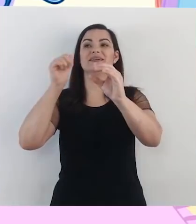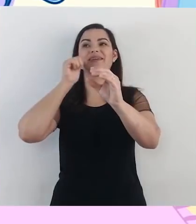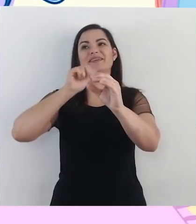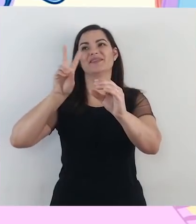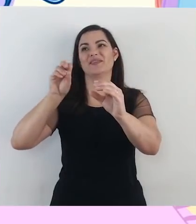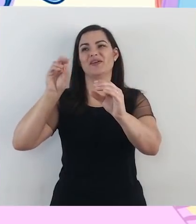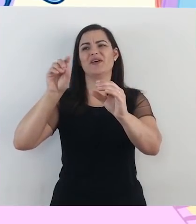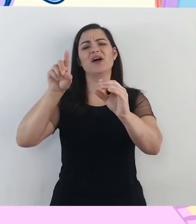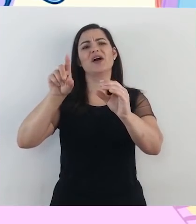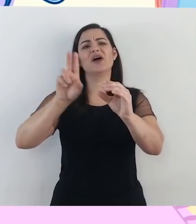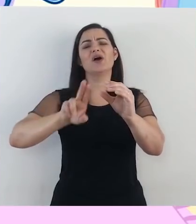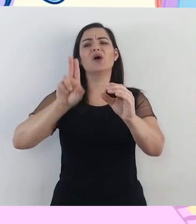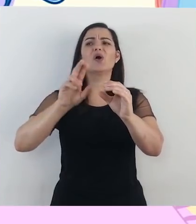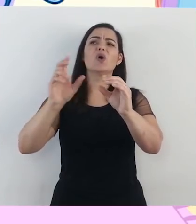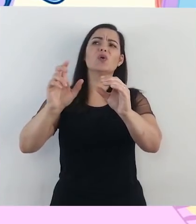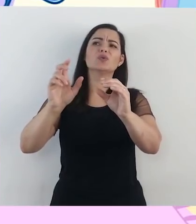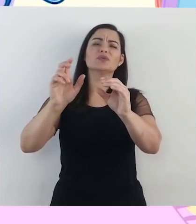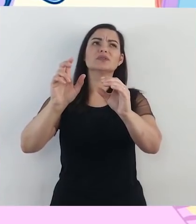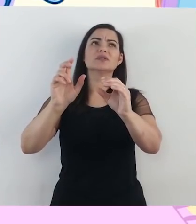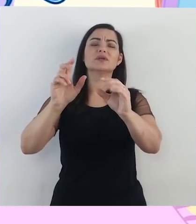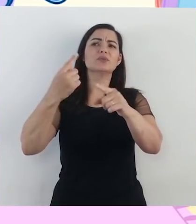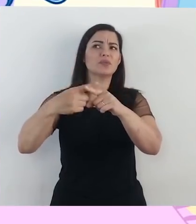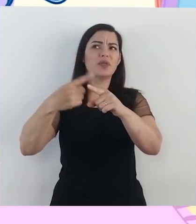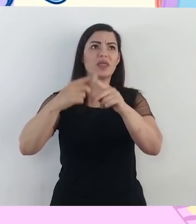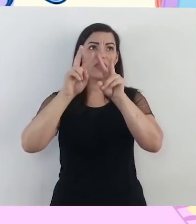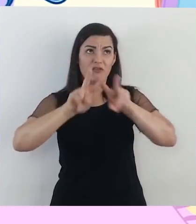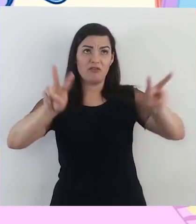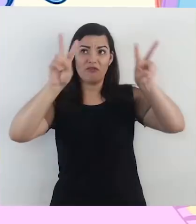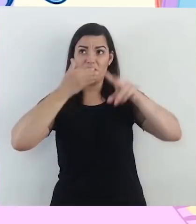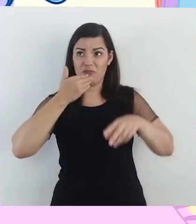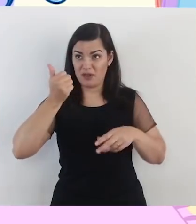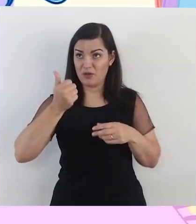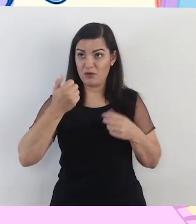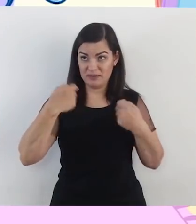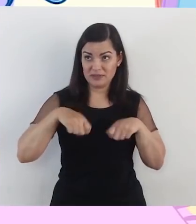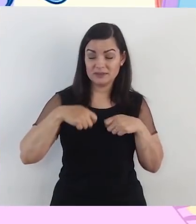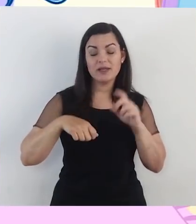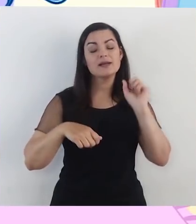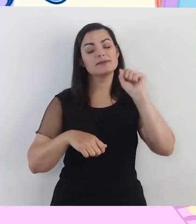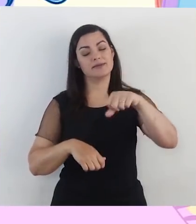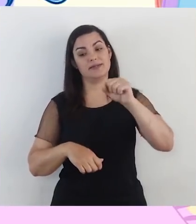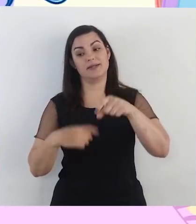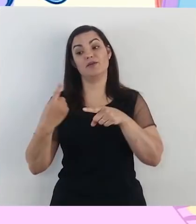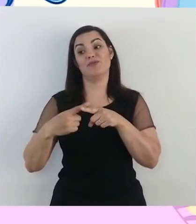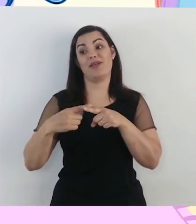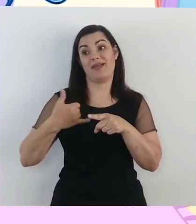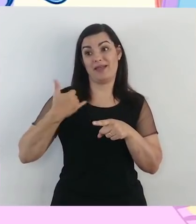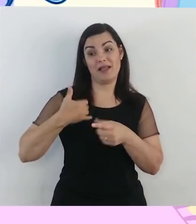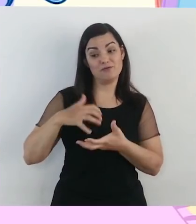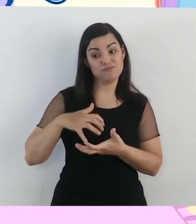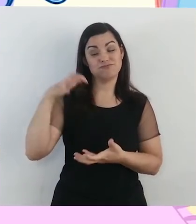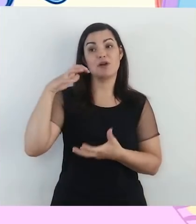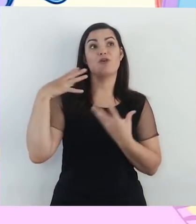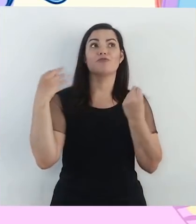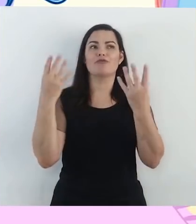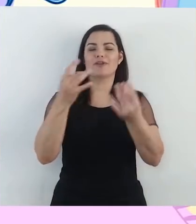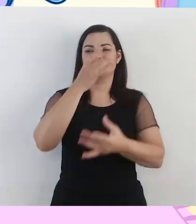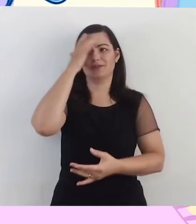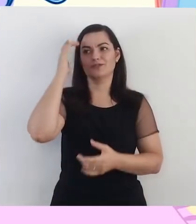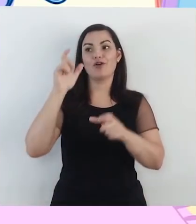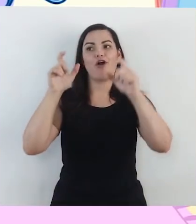Vovó, você usa óculos para ver melhor? Isso mesmo. Depois de uma certa idade, muita gente acaba